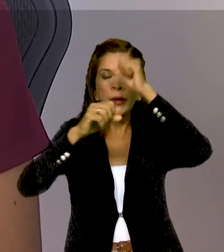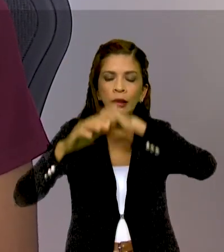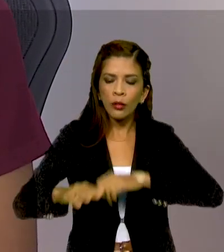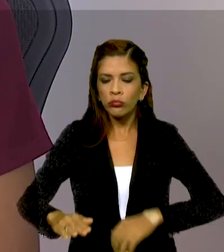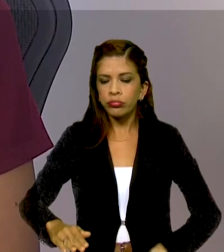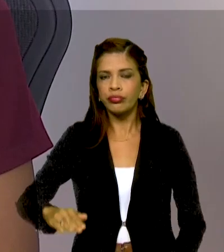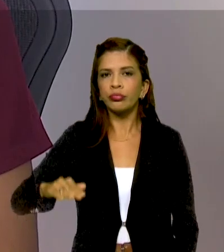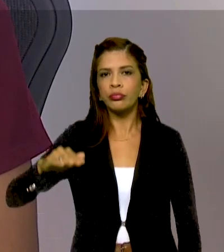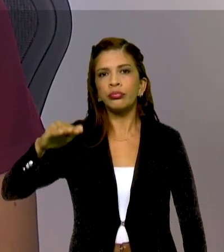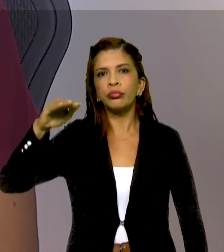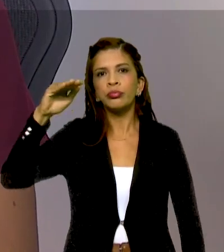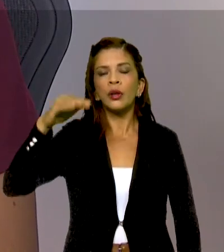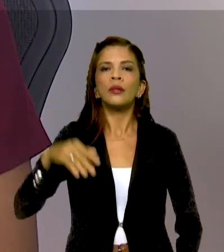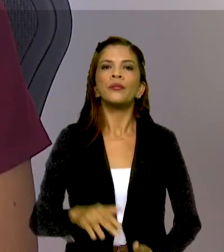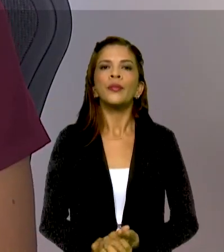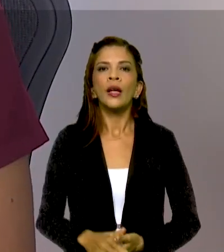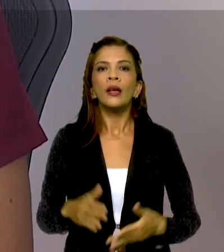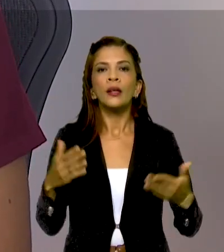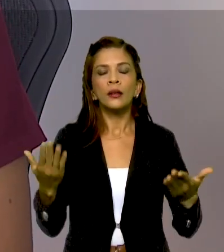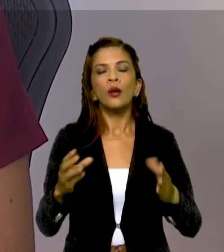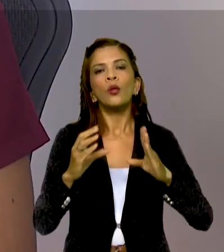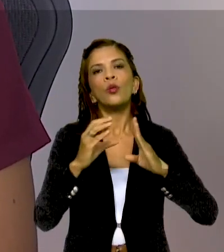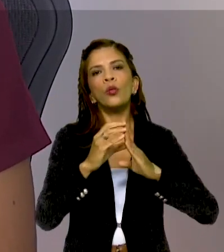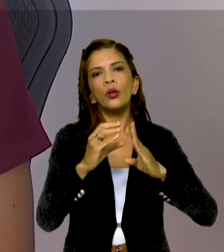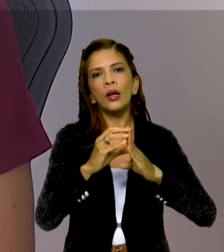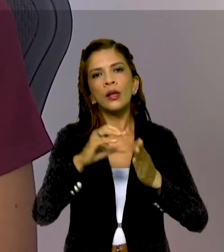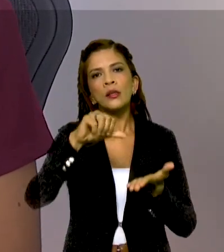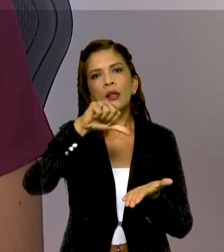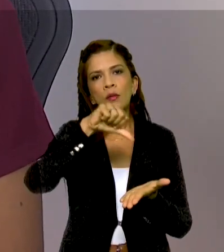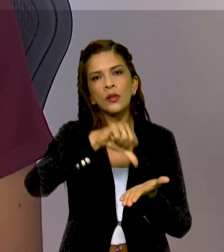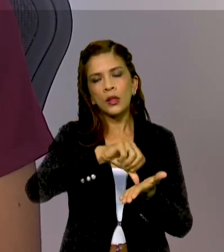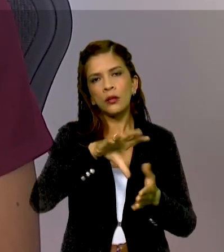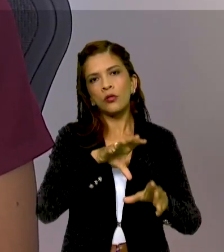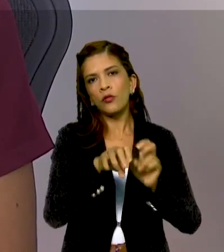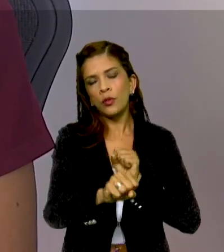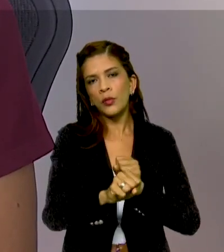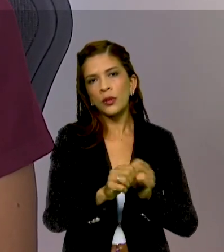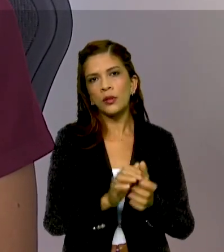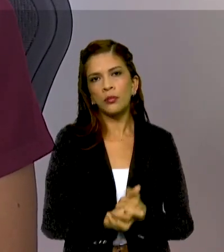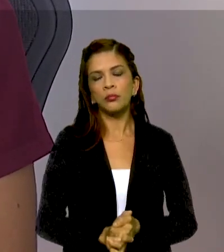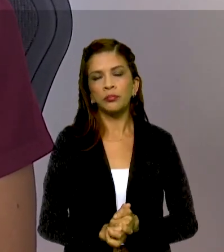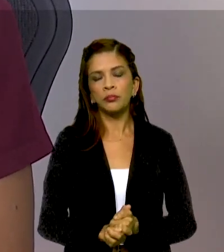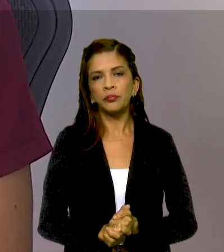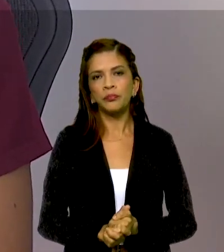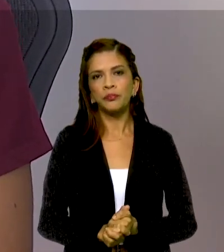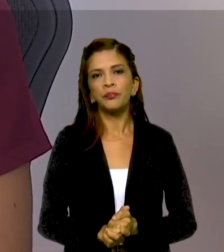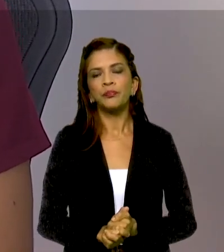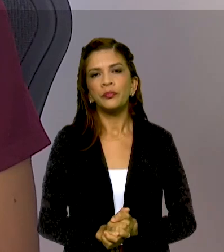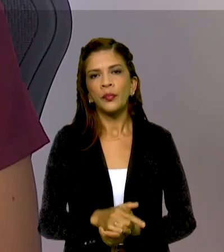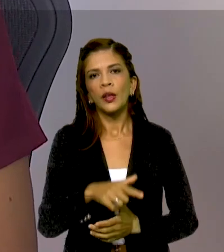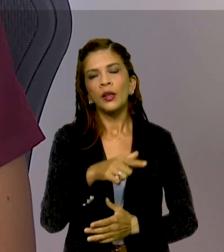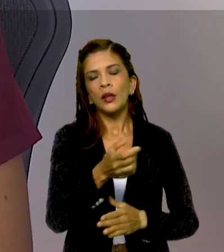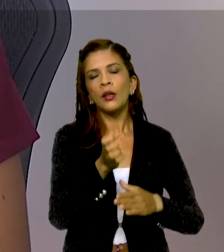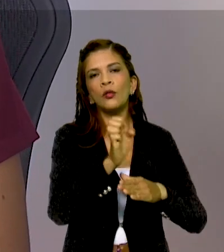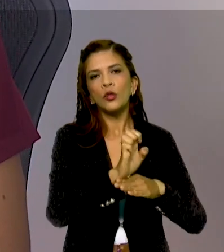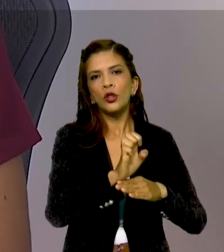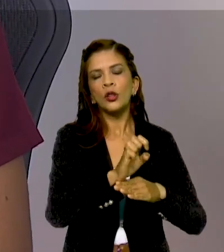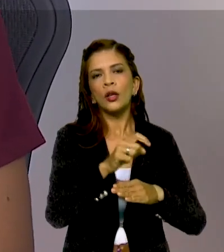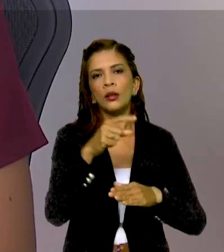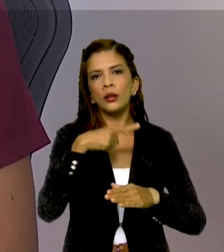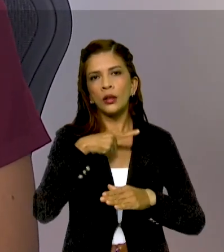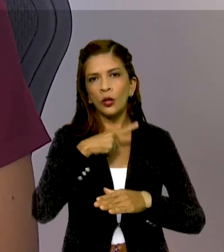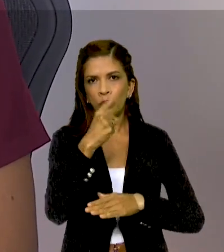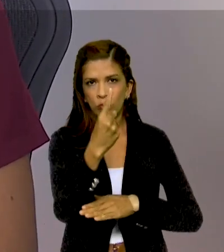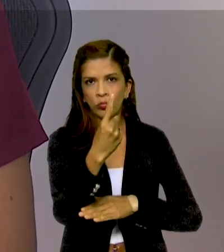é esse centro de formação. Além do CAIS, que atua a nível estadual, né? Nós temos um aqui no